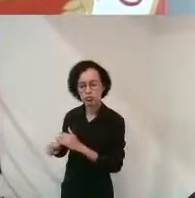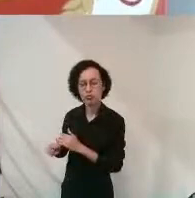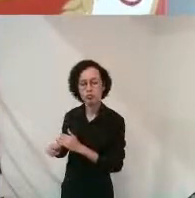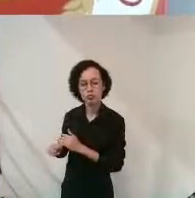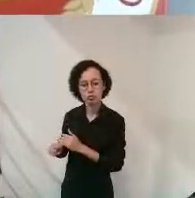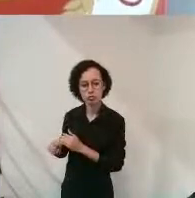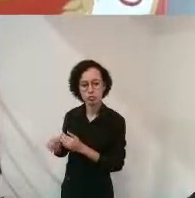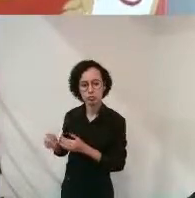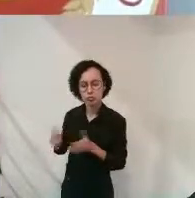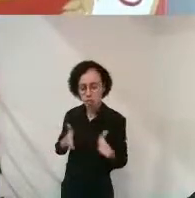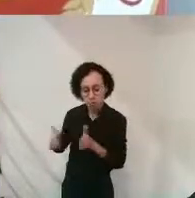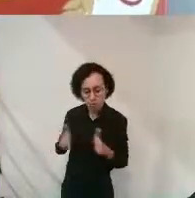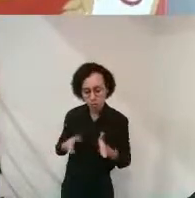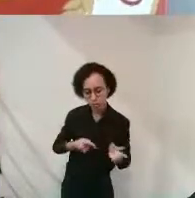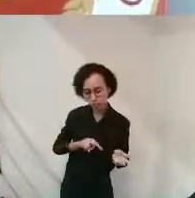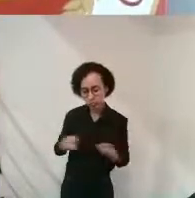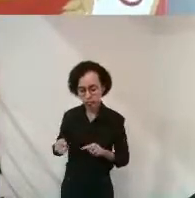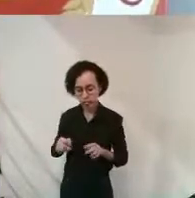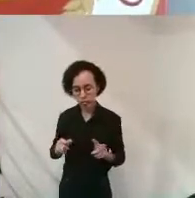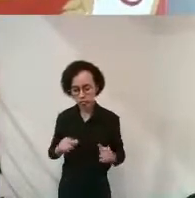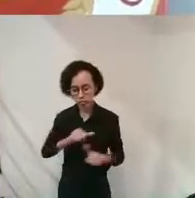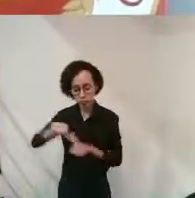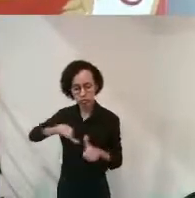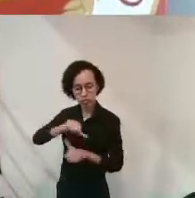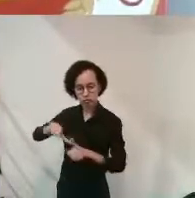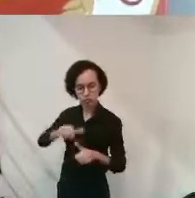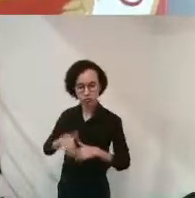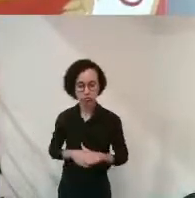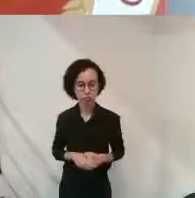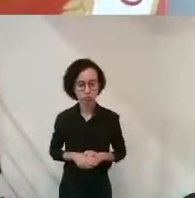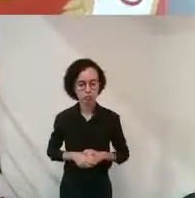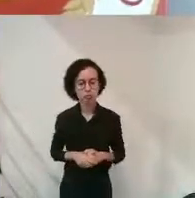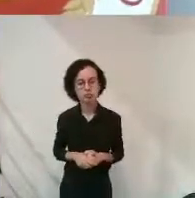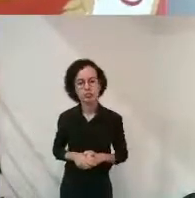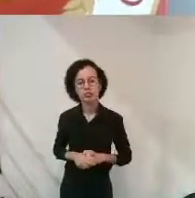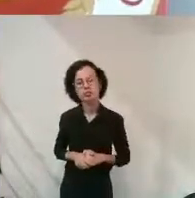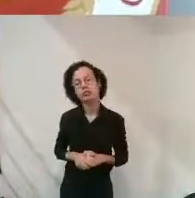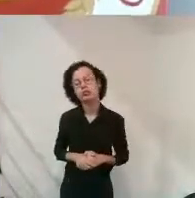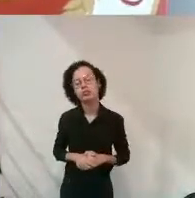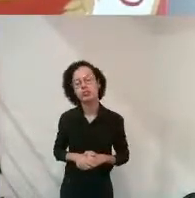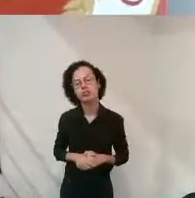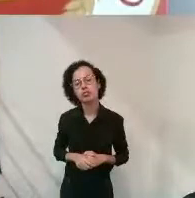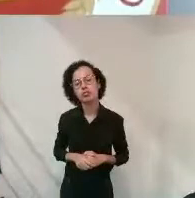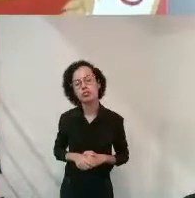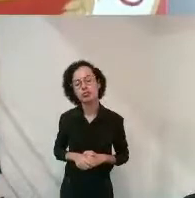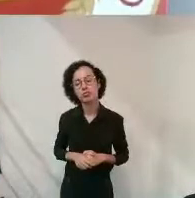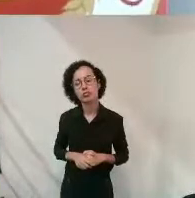no período de transição, porque ia diminuir a quantidade e qualidade dos resíduos que eles iam ter,